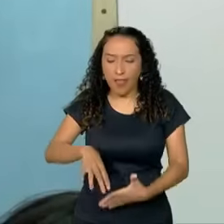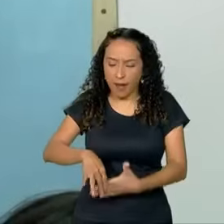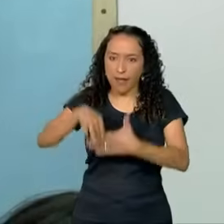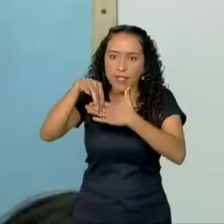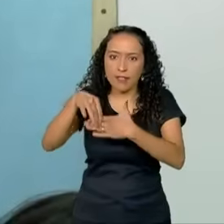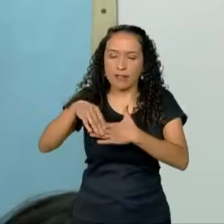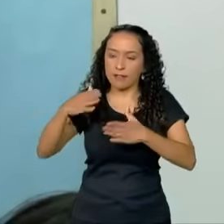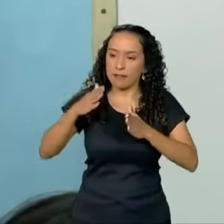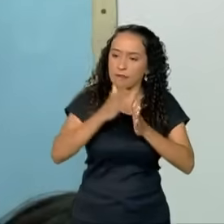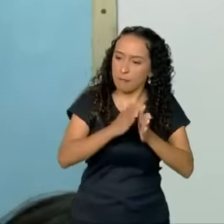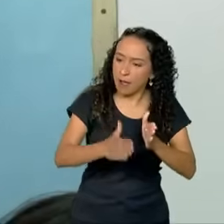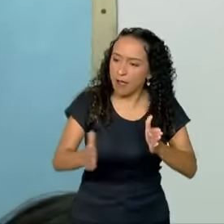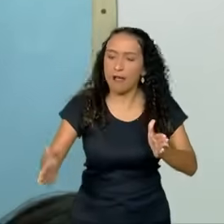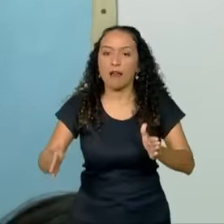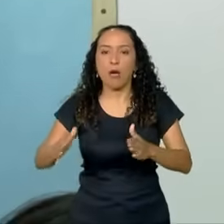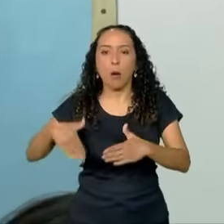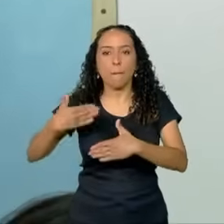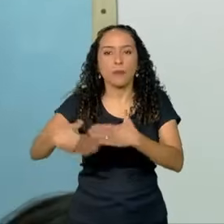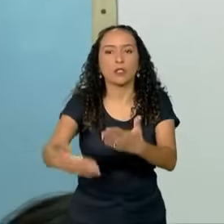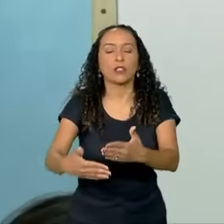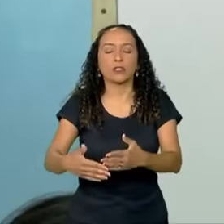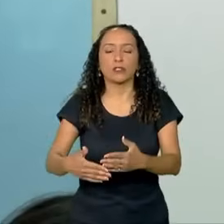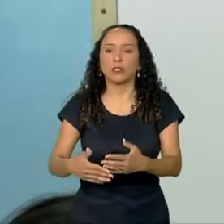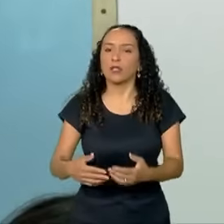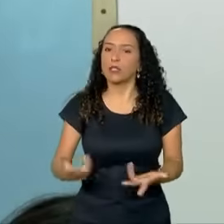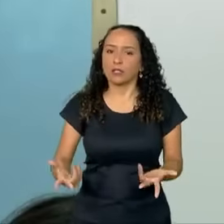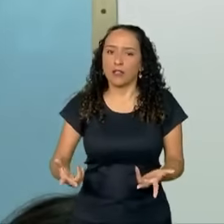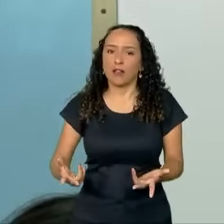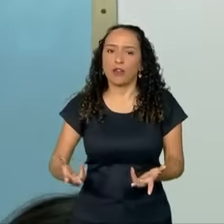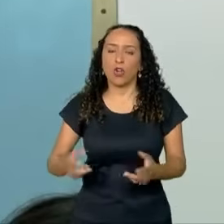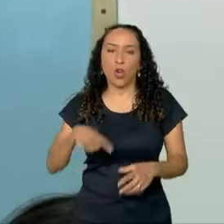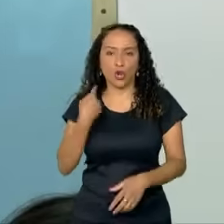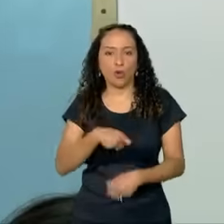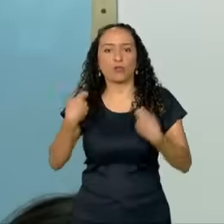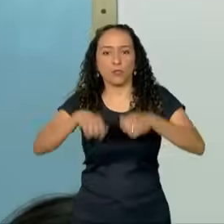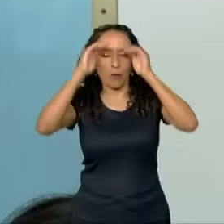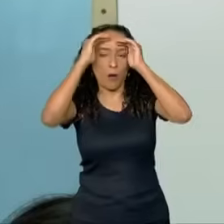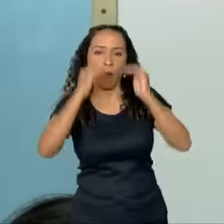esse processo, e nós não podemos agir diferente.